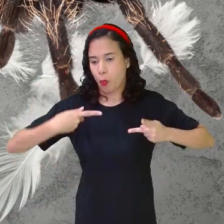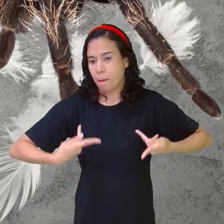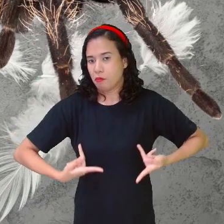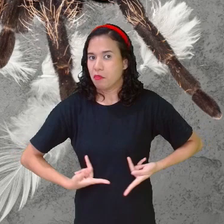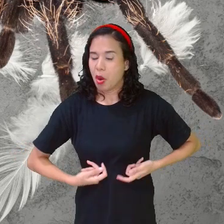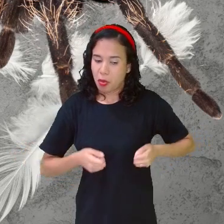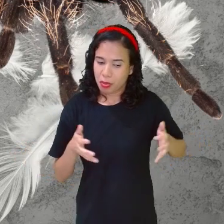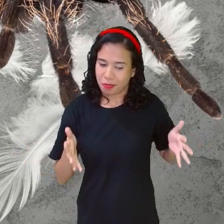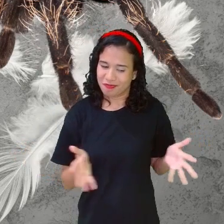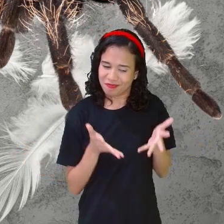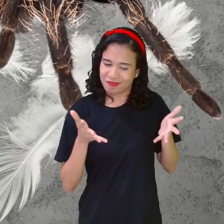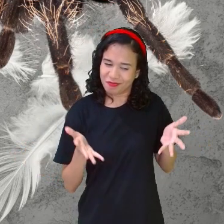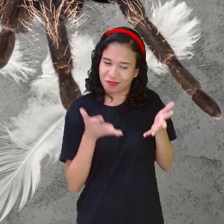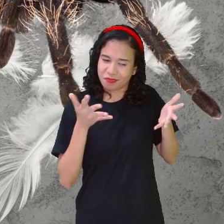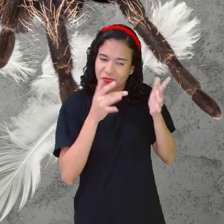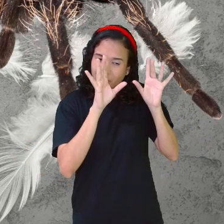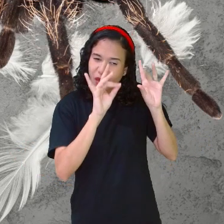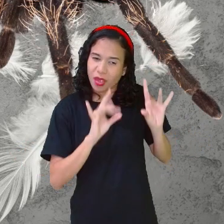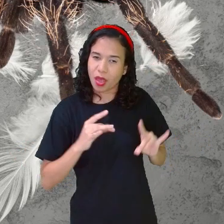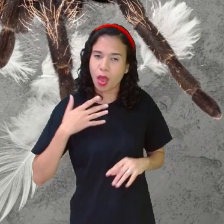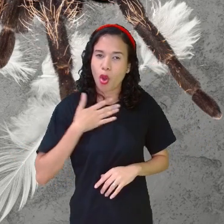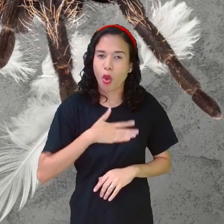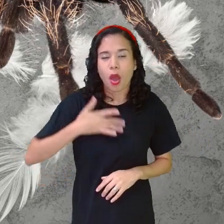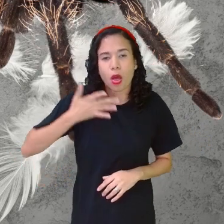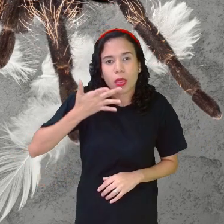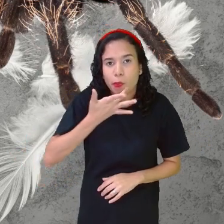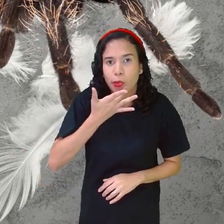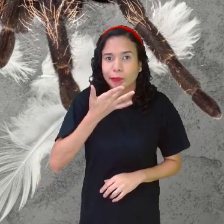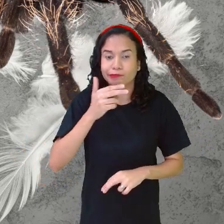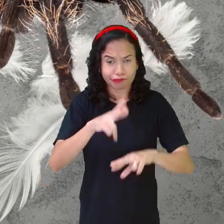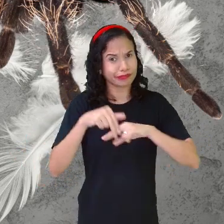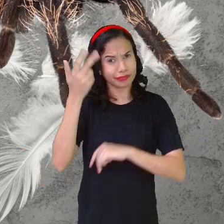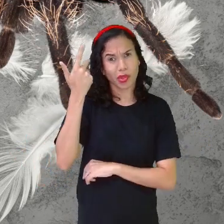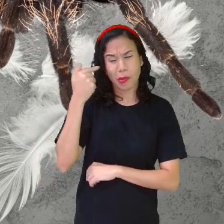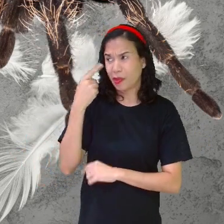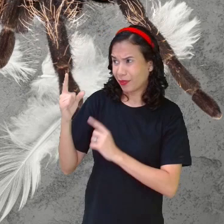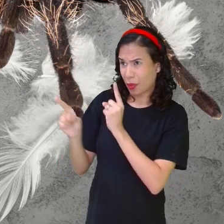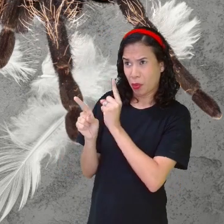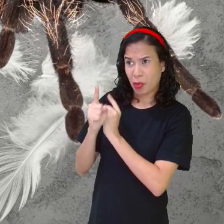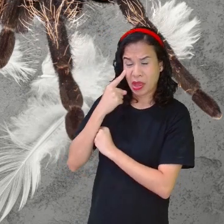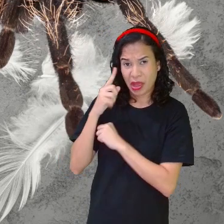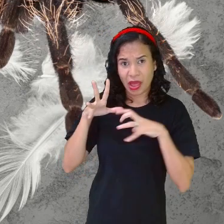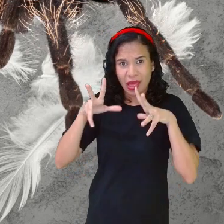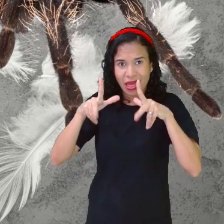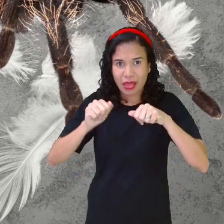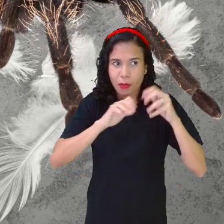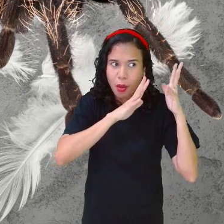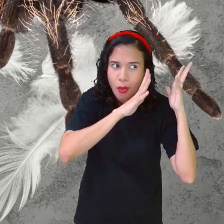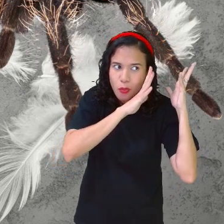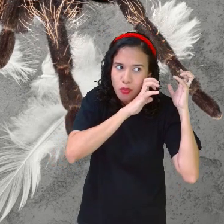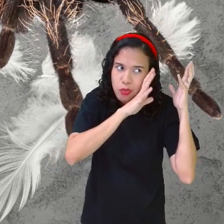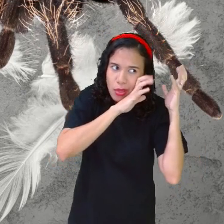parece bastante especial. É muito comum encontrar esses bichos em travesseiros